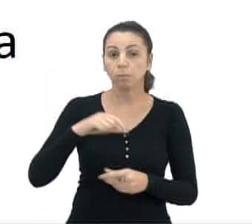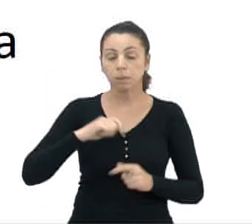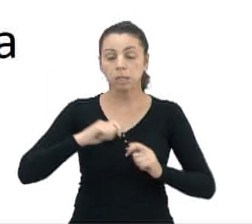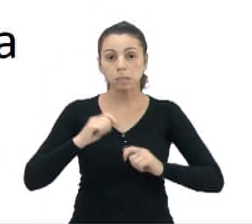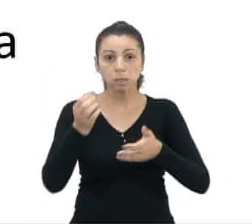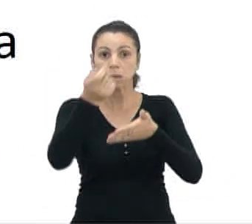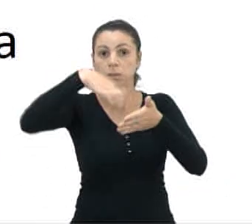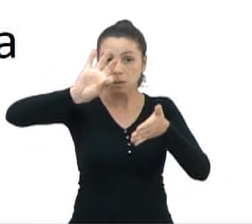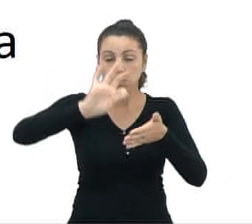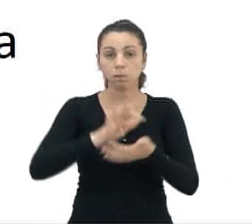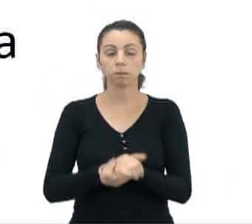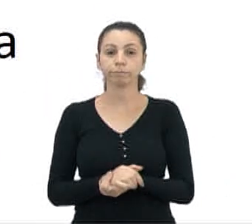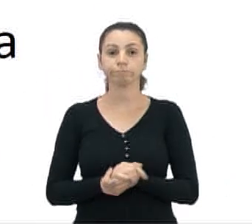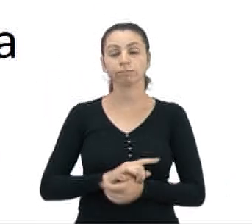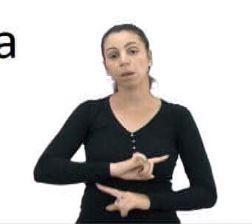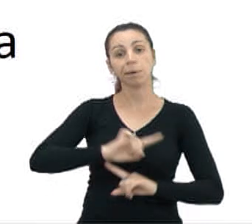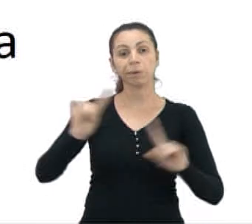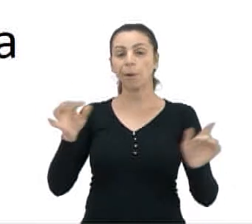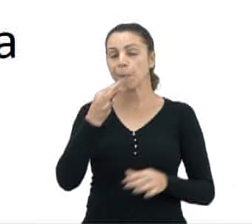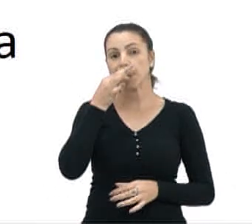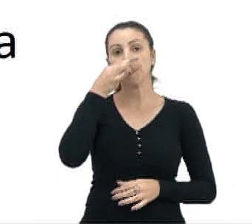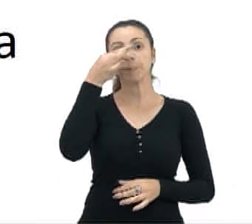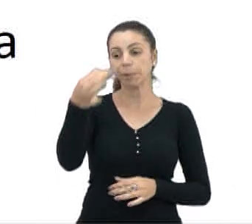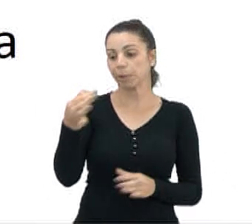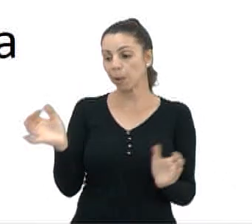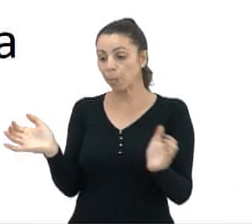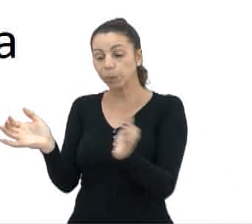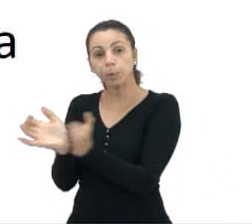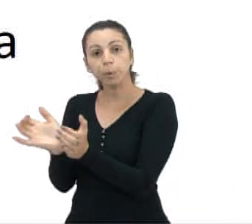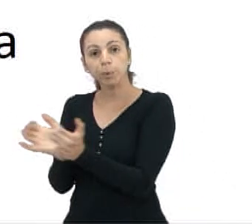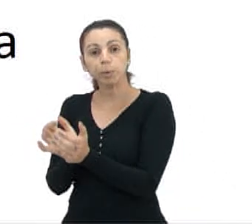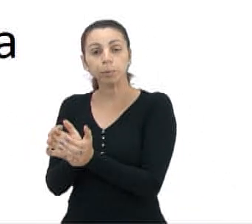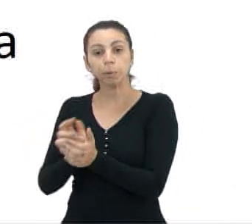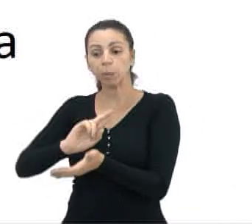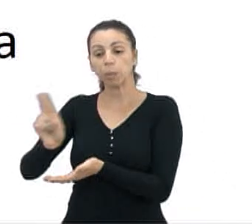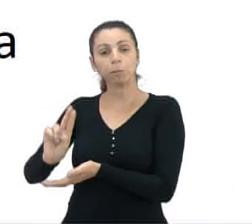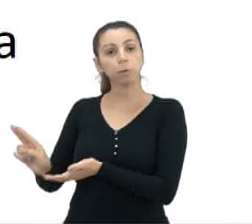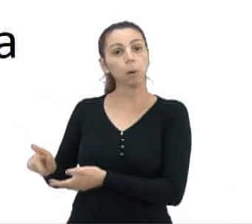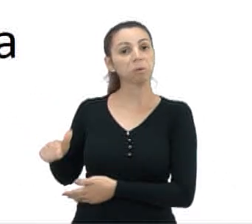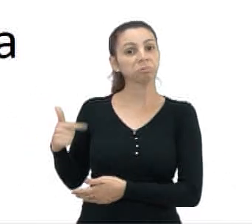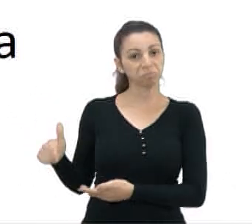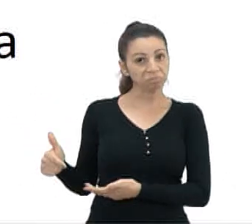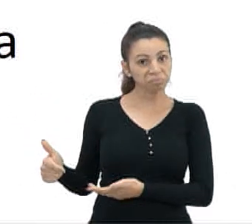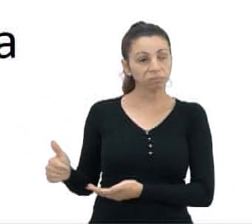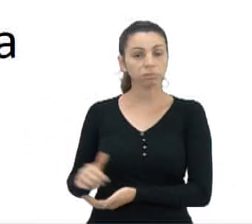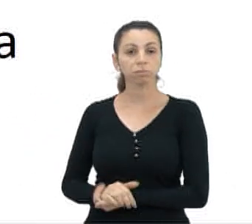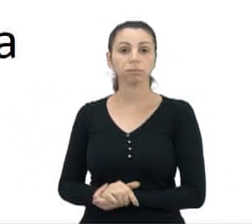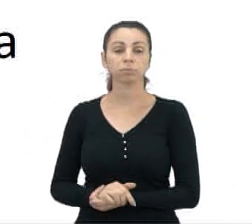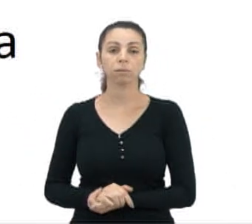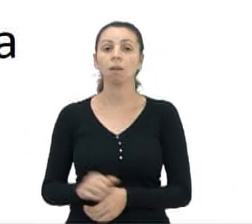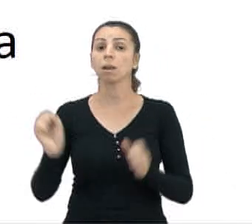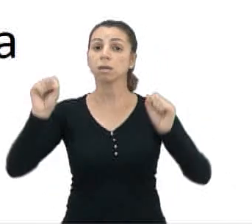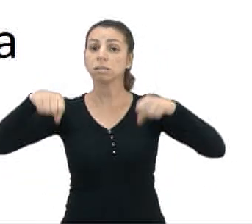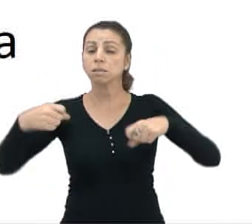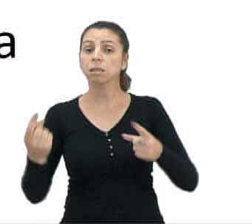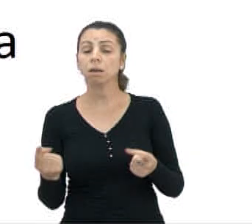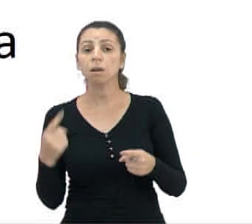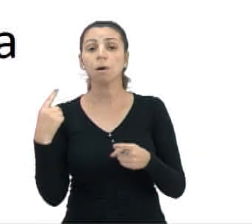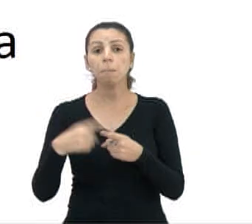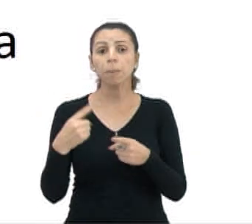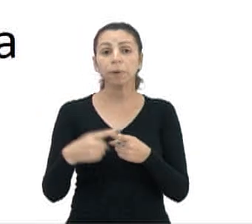pois como a opinião inserida é de uma equipe, não há nomes dos envolvidos. Ou sim, pois é um